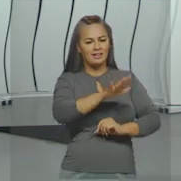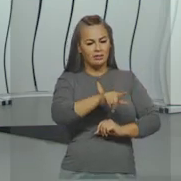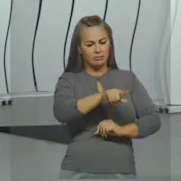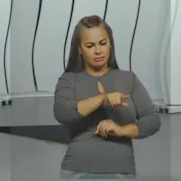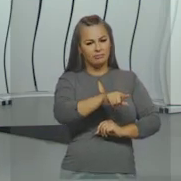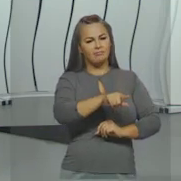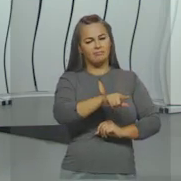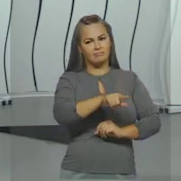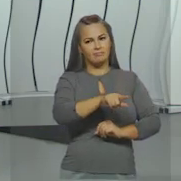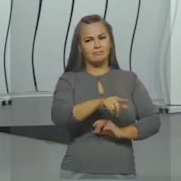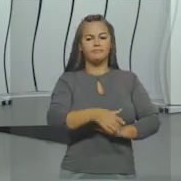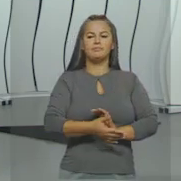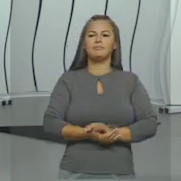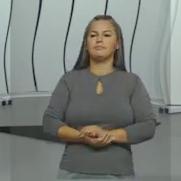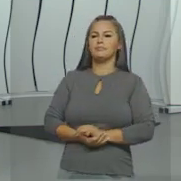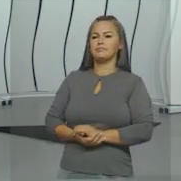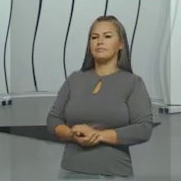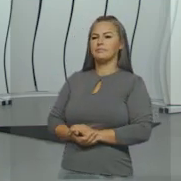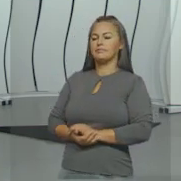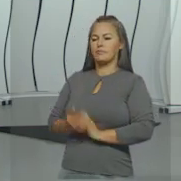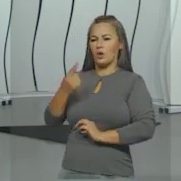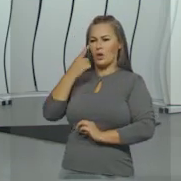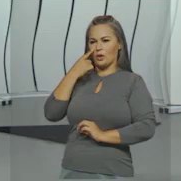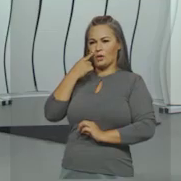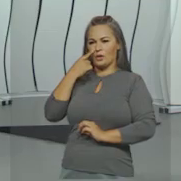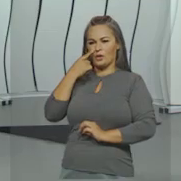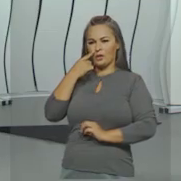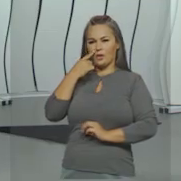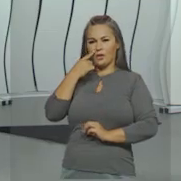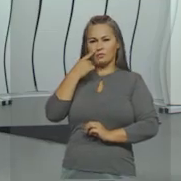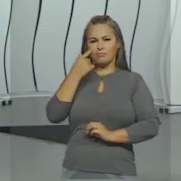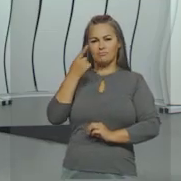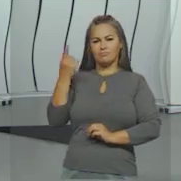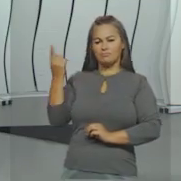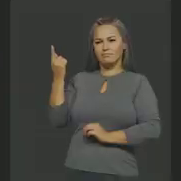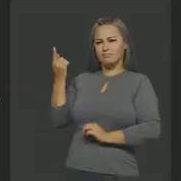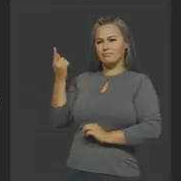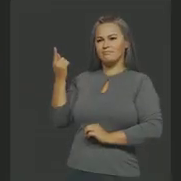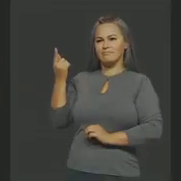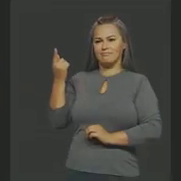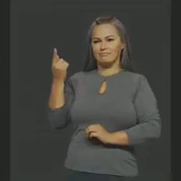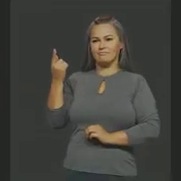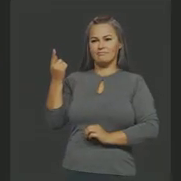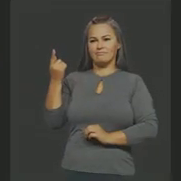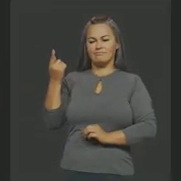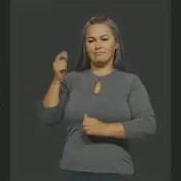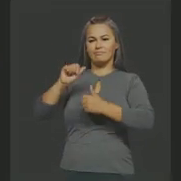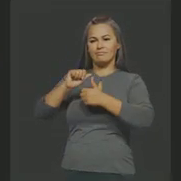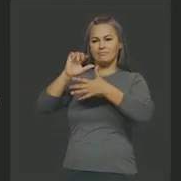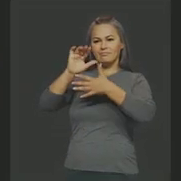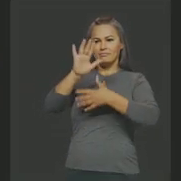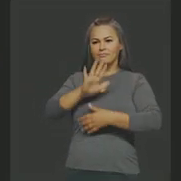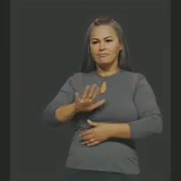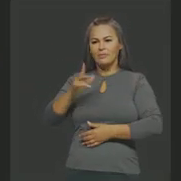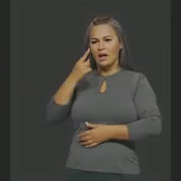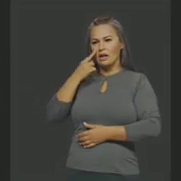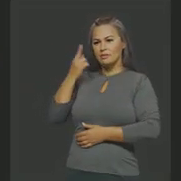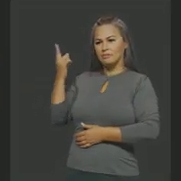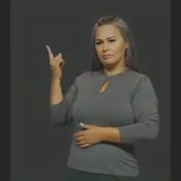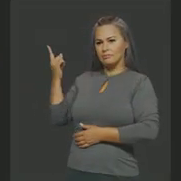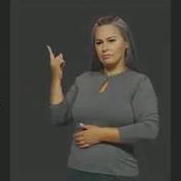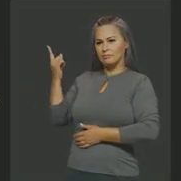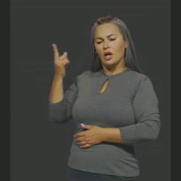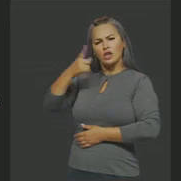específica. Vamos ver isso aqui no mapa aqui. Tem aqui o mapa do Brasil com os climas brasileiros. Nós sabemos que nós estamos na